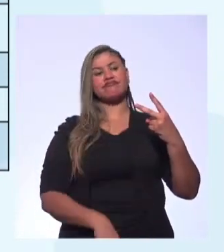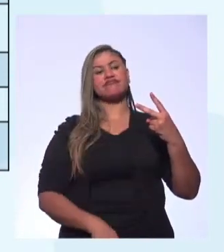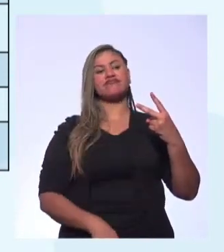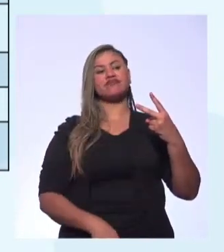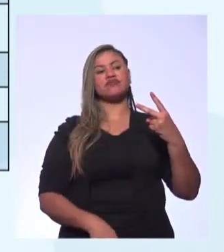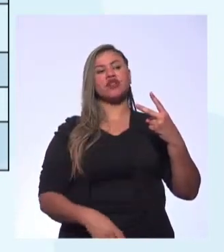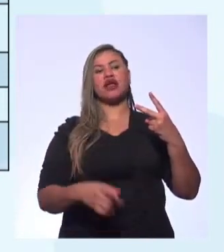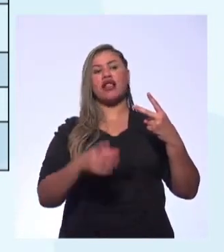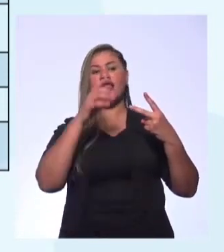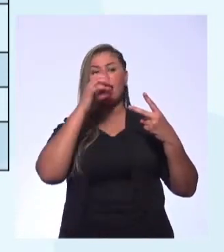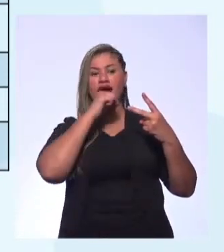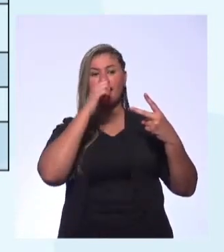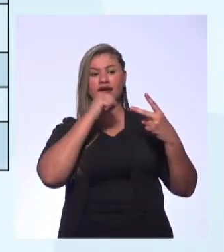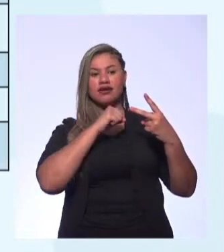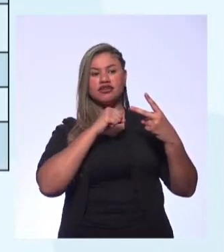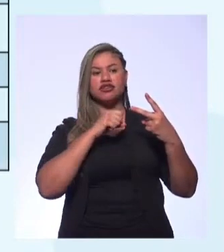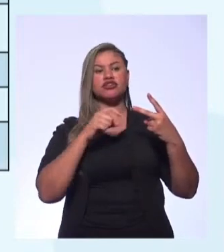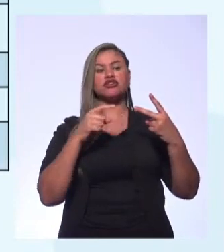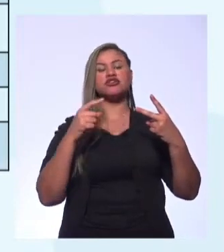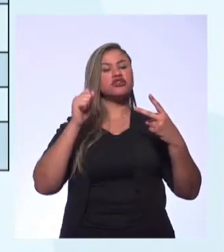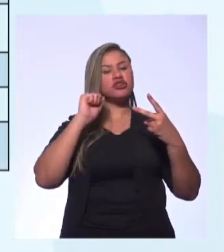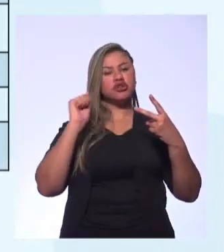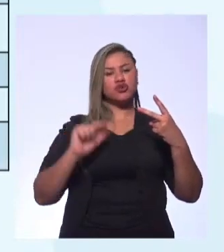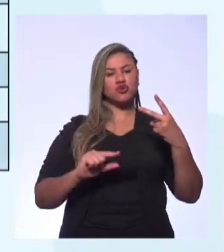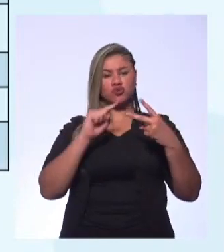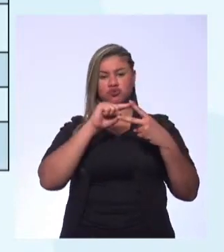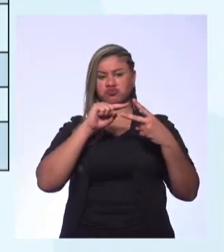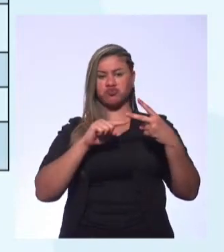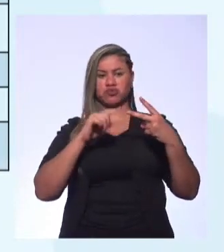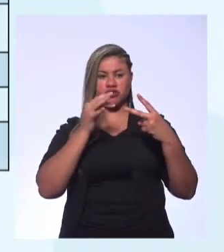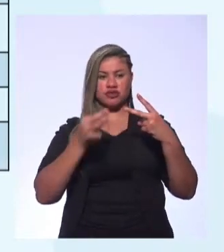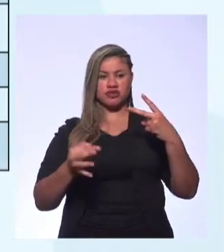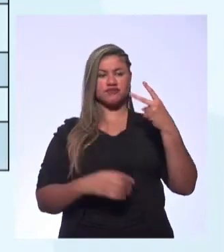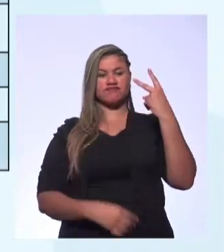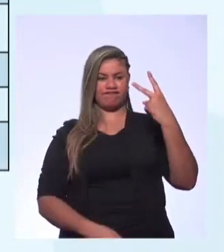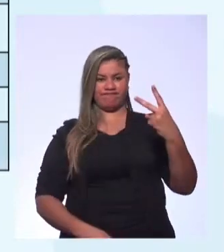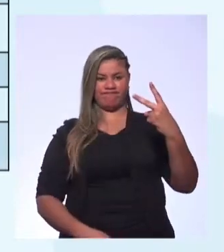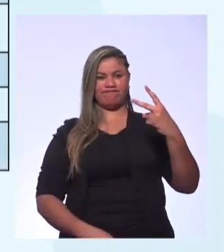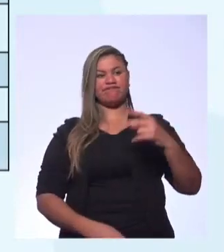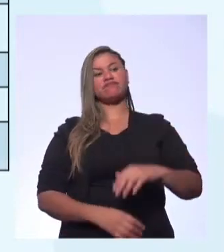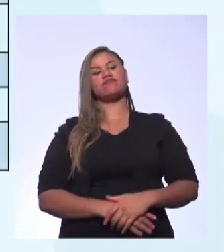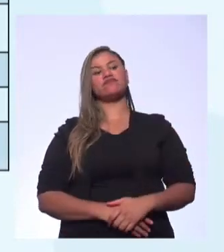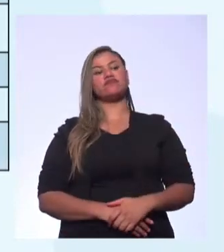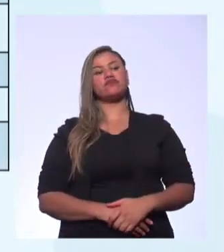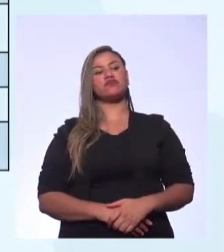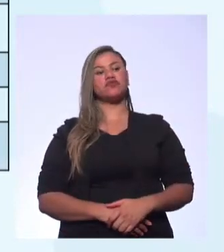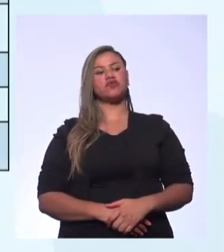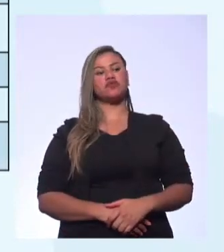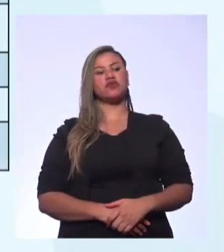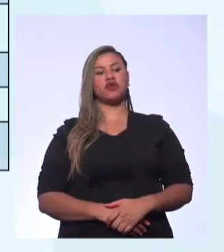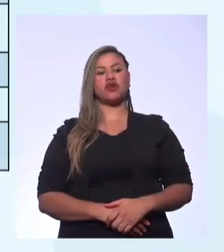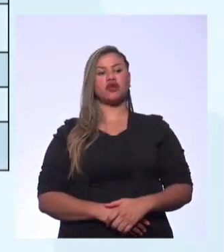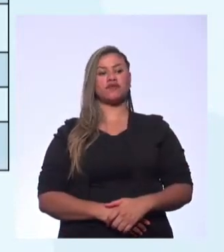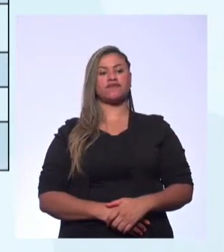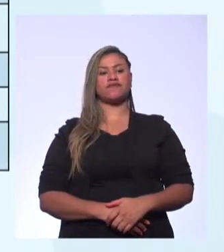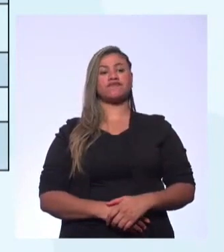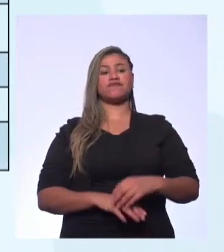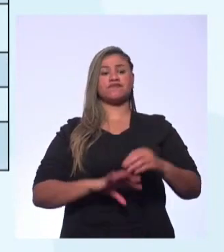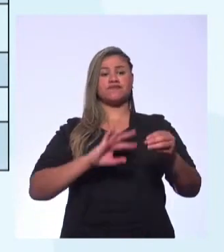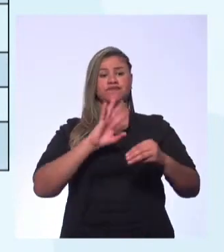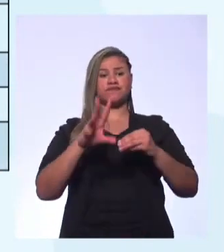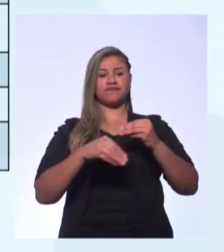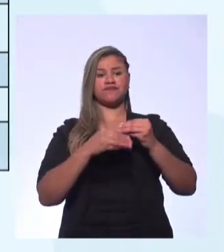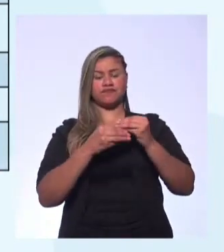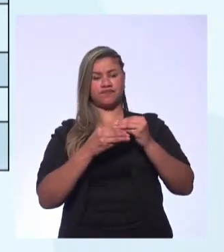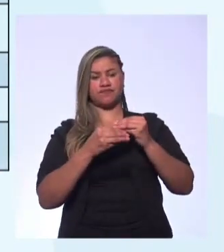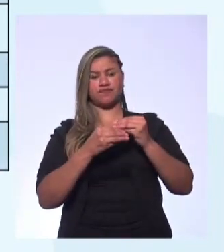tenho uma vez a duplinha de azul, que é outra substância simples. Então, tenho 2 substâncias simples. E substância composta? Composta